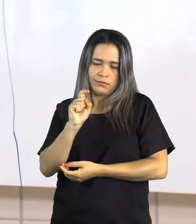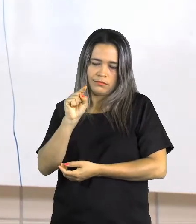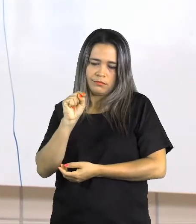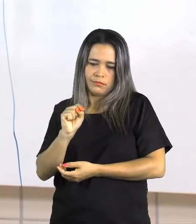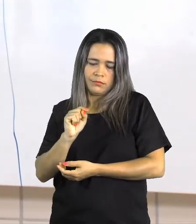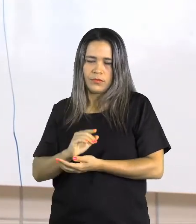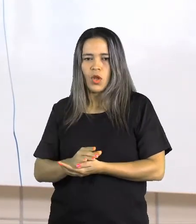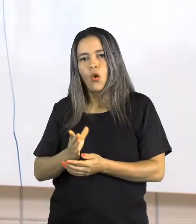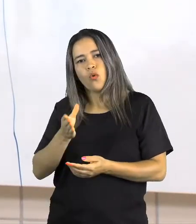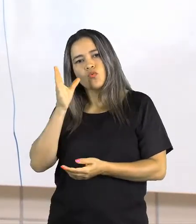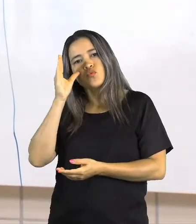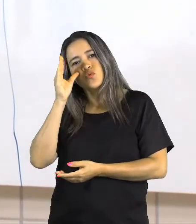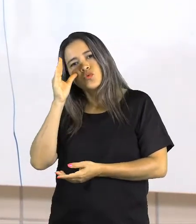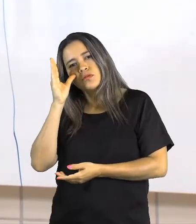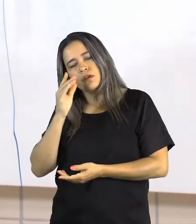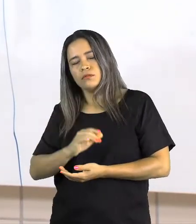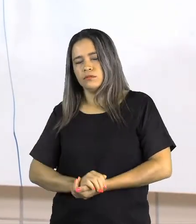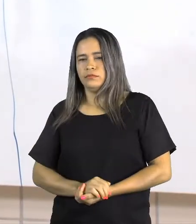Curiosidades.